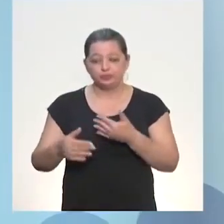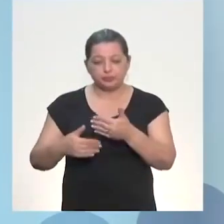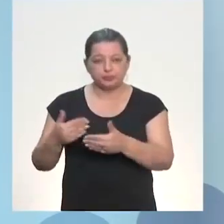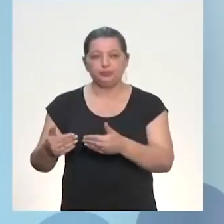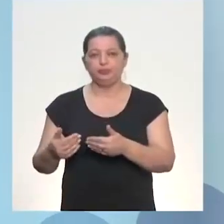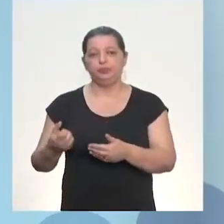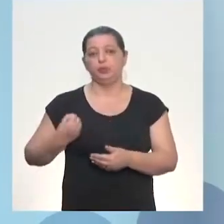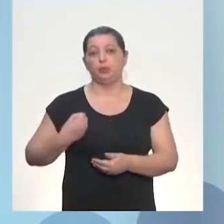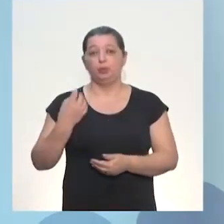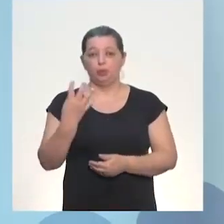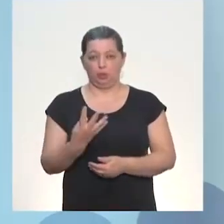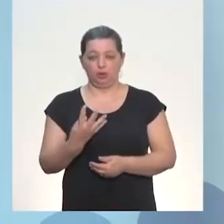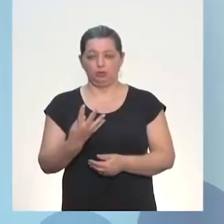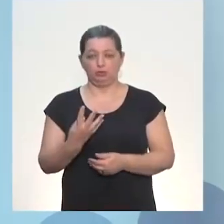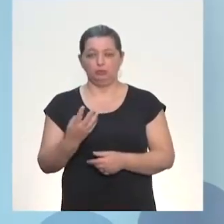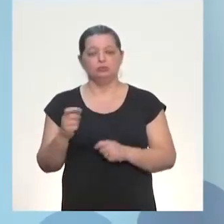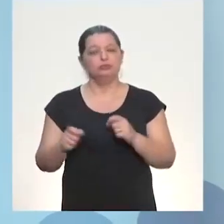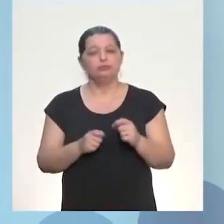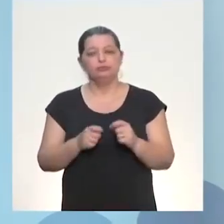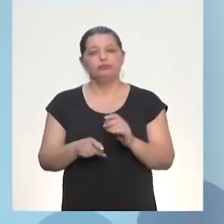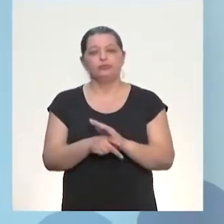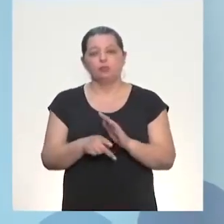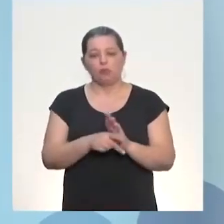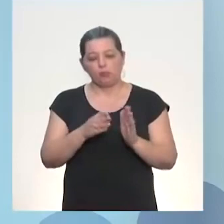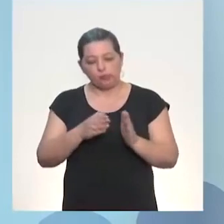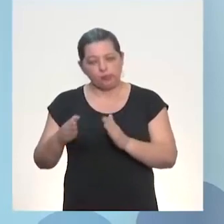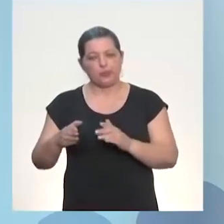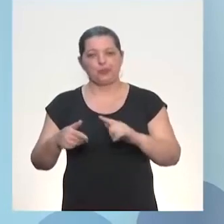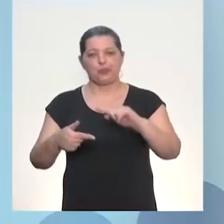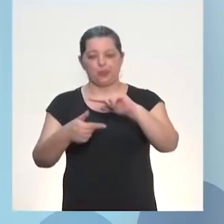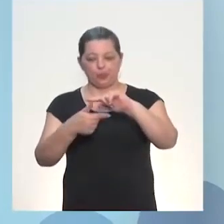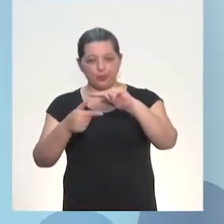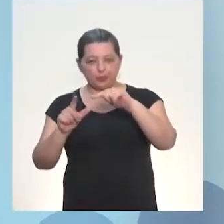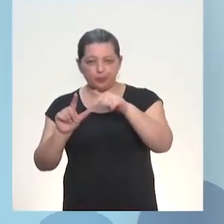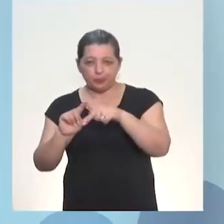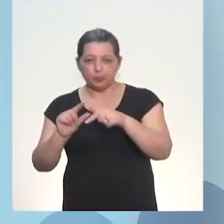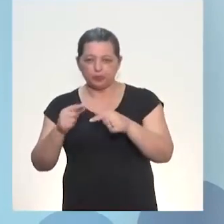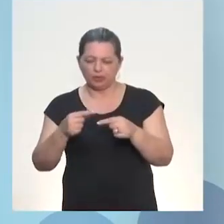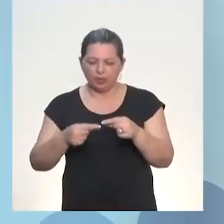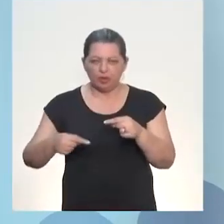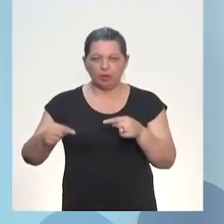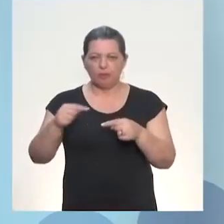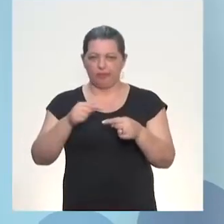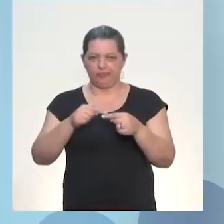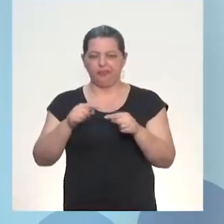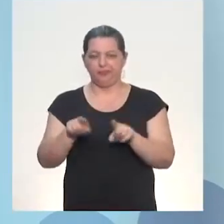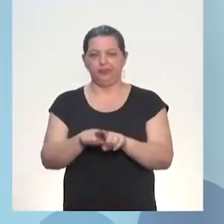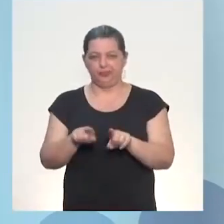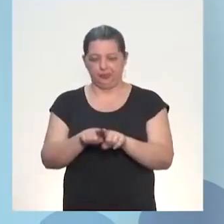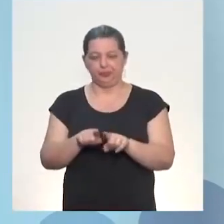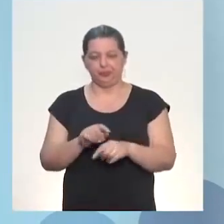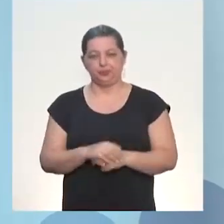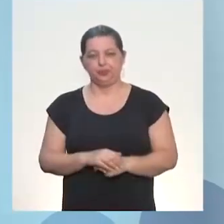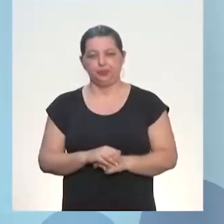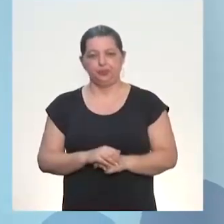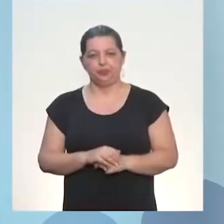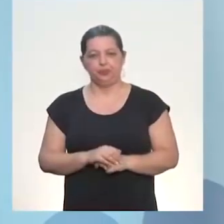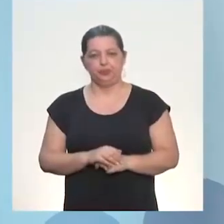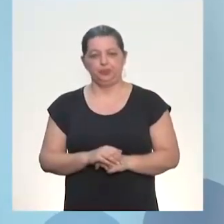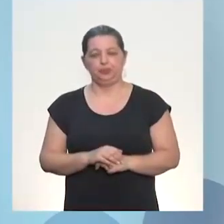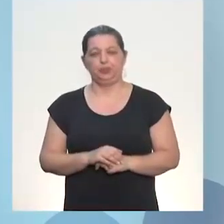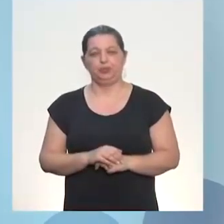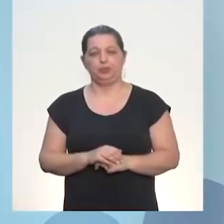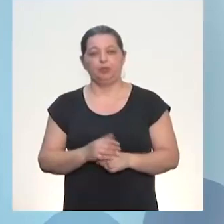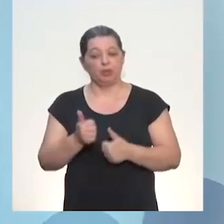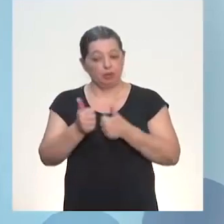número 4. Essa sequência vai falar de bloco retangular, vai falar de cilindro reto e vai falar de prismas retos também, tá bom? Então, para